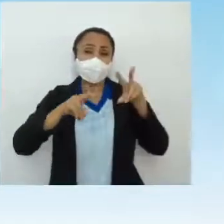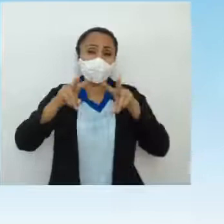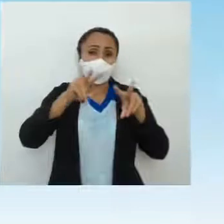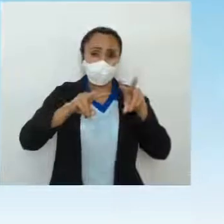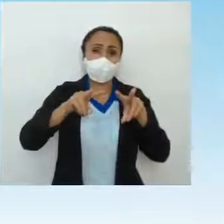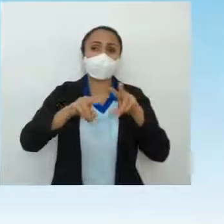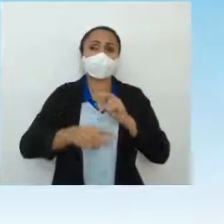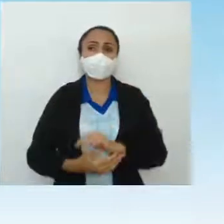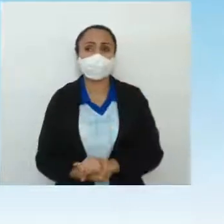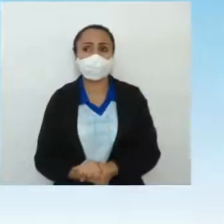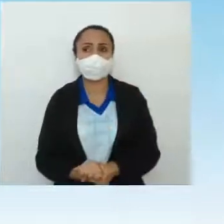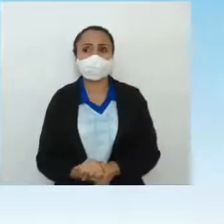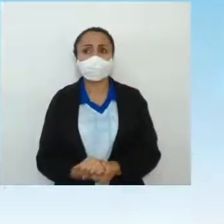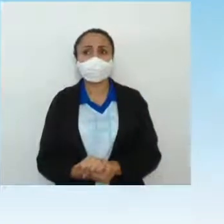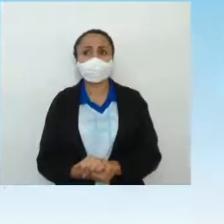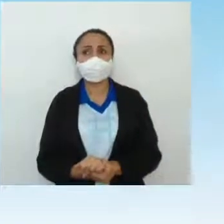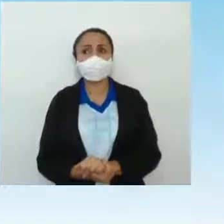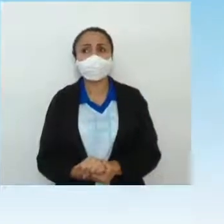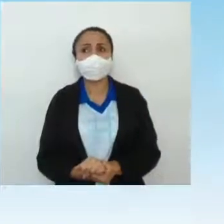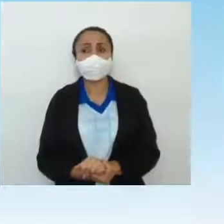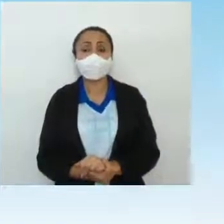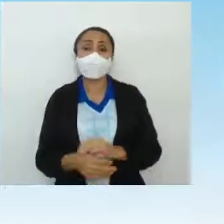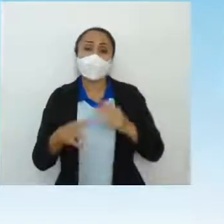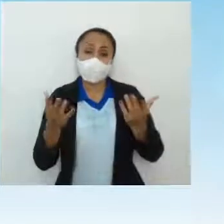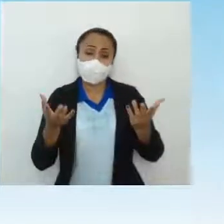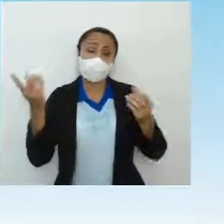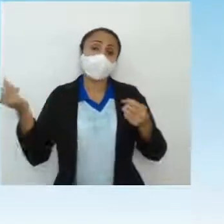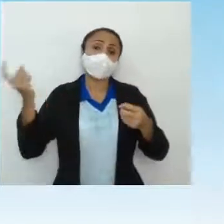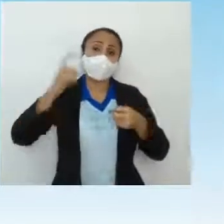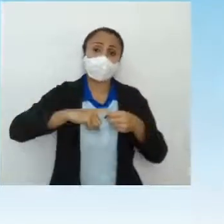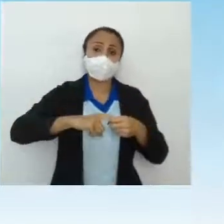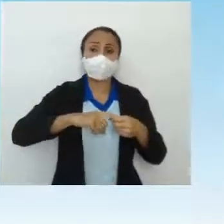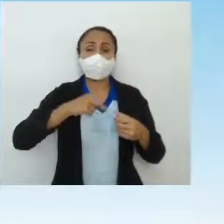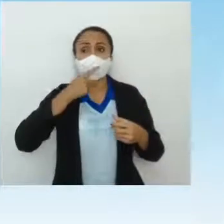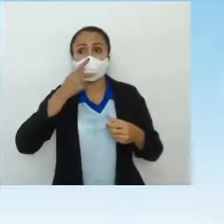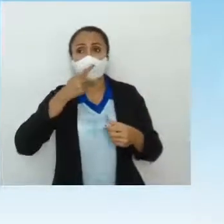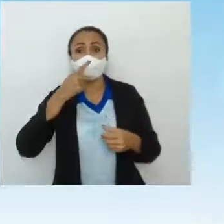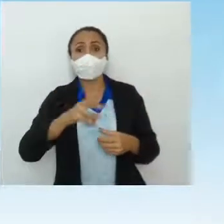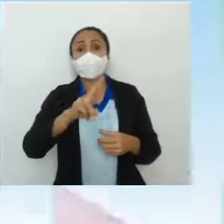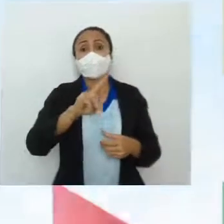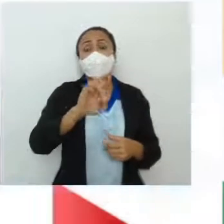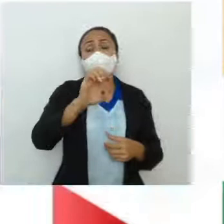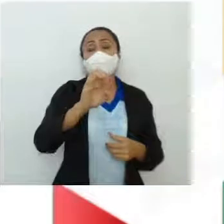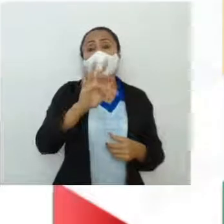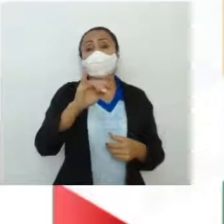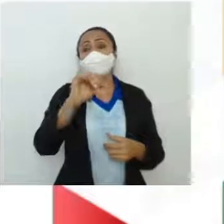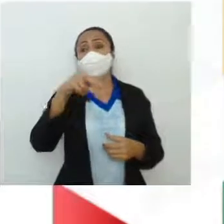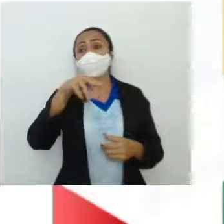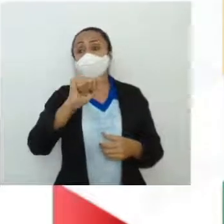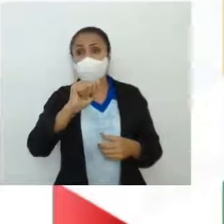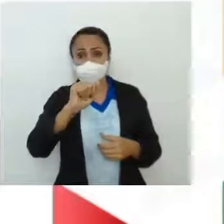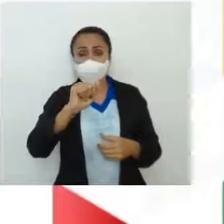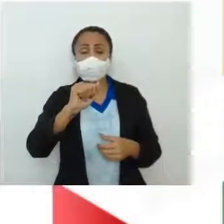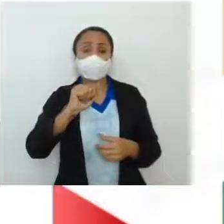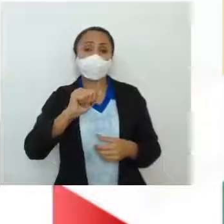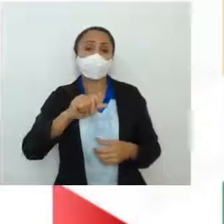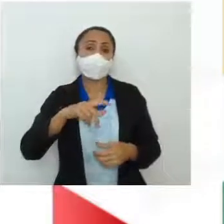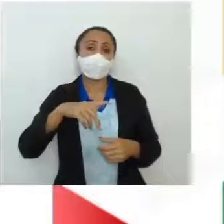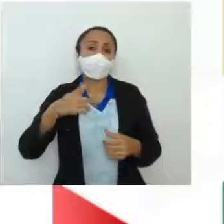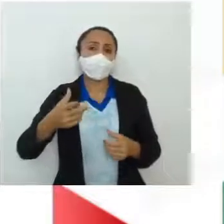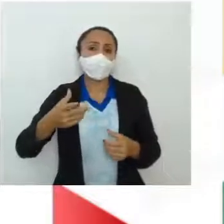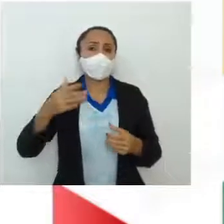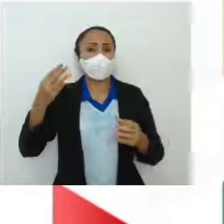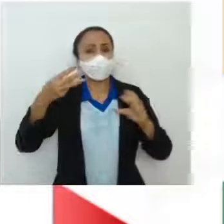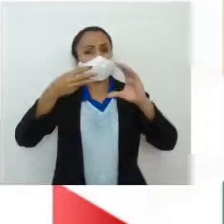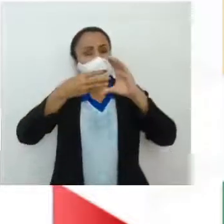catarata. Então, voltamos agora a falar sobre a retina. A retina, na realidade, é uma